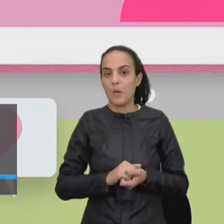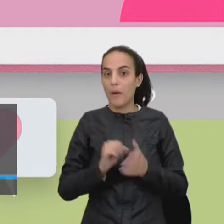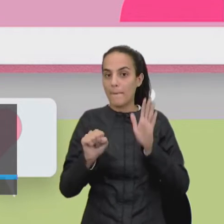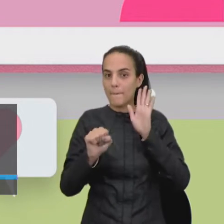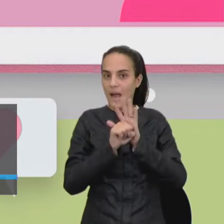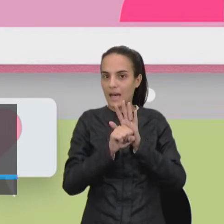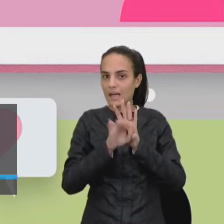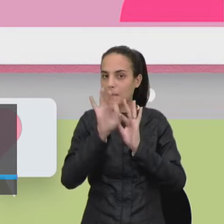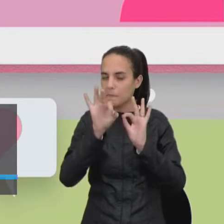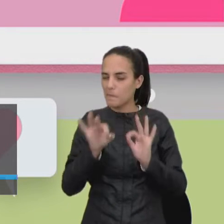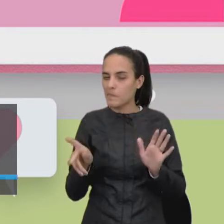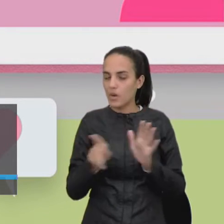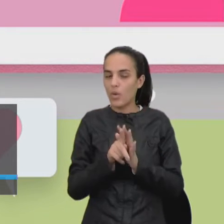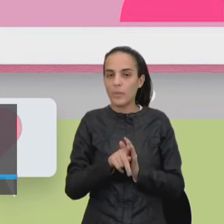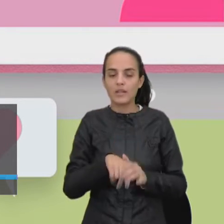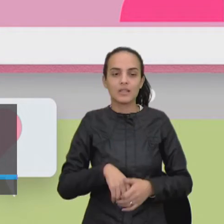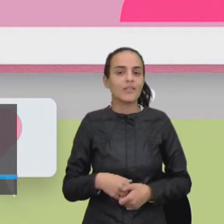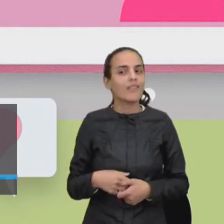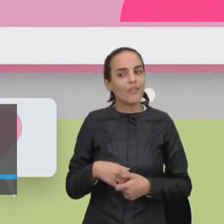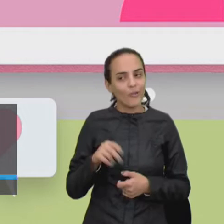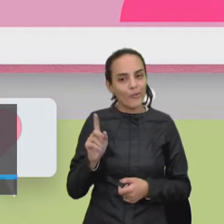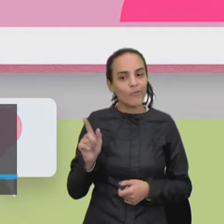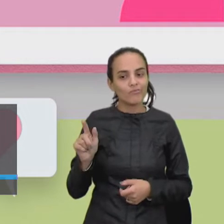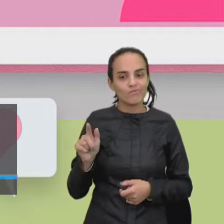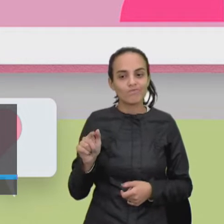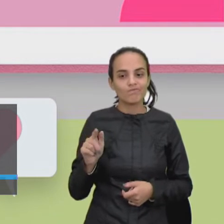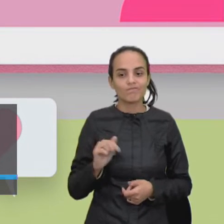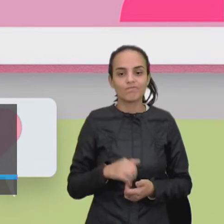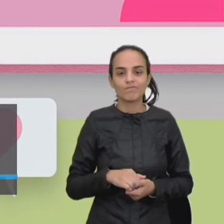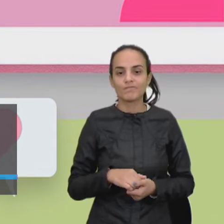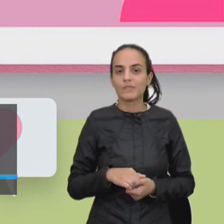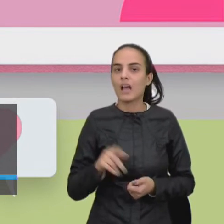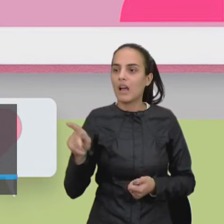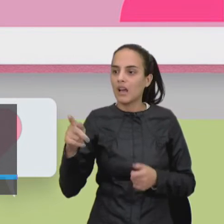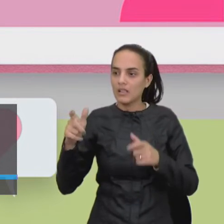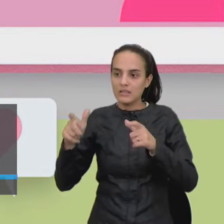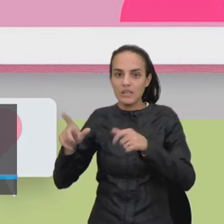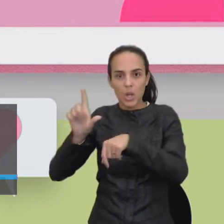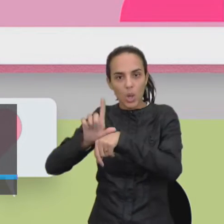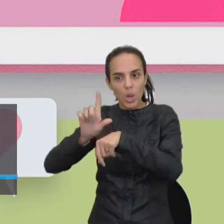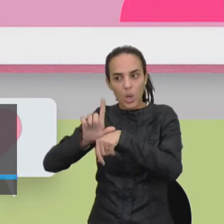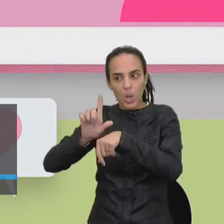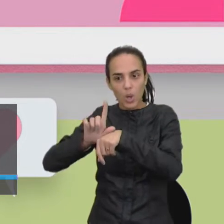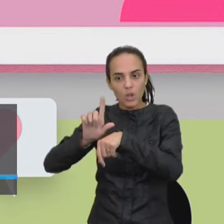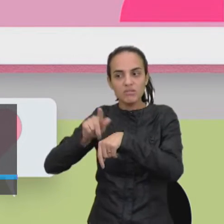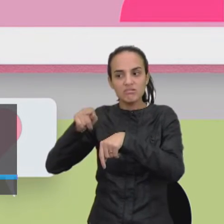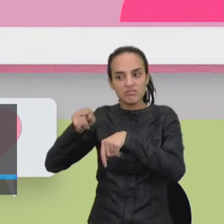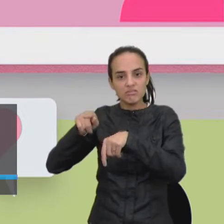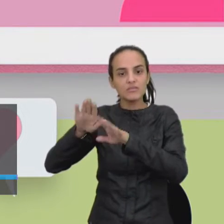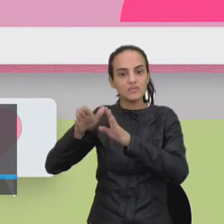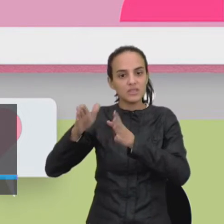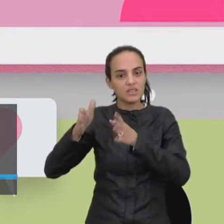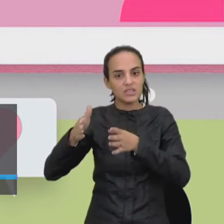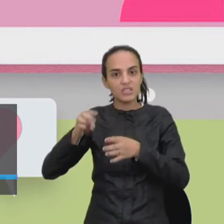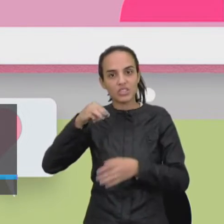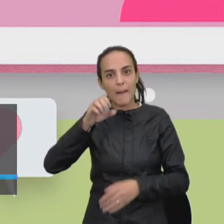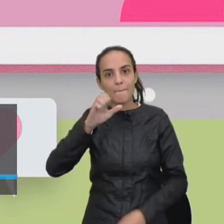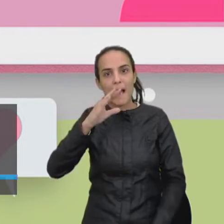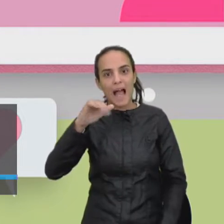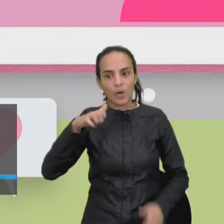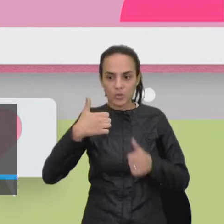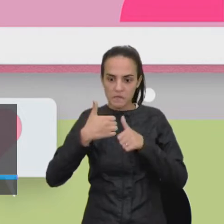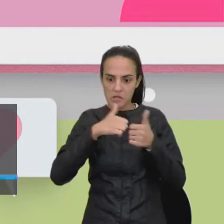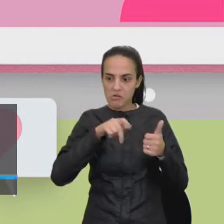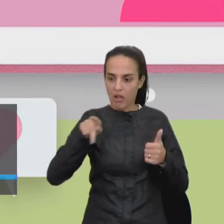aí próximo, né? Você fala, olha, poxa vida, aquela lanchonete XY, ela já é